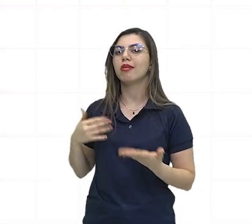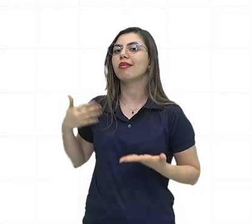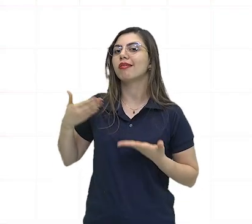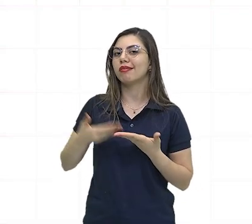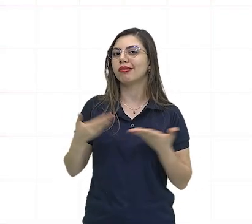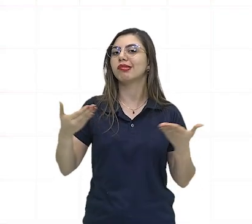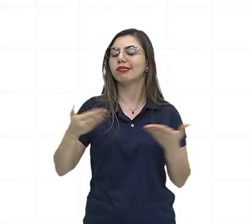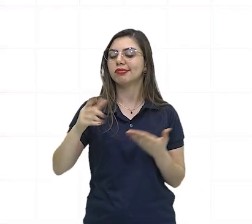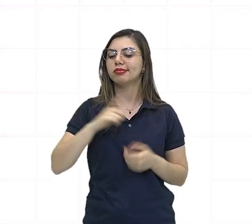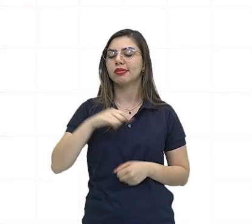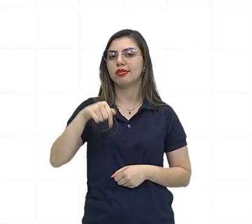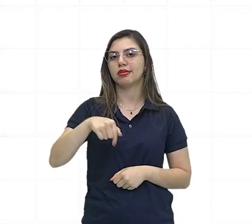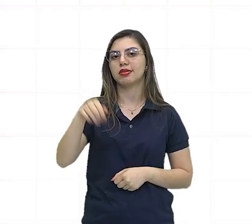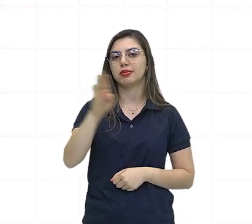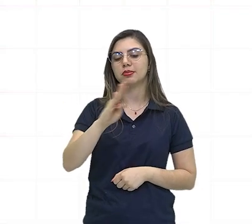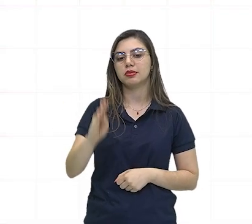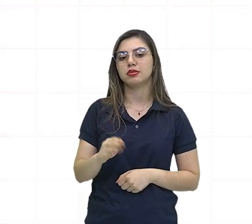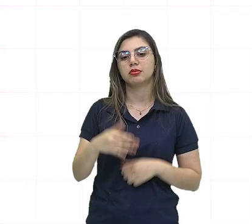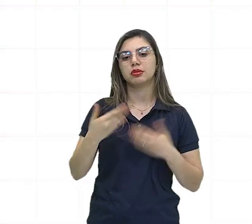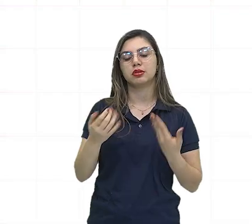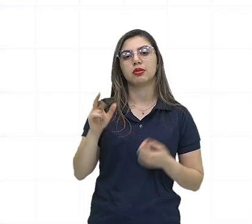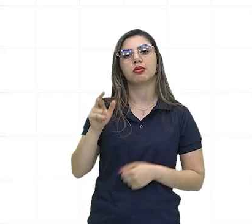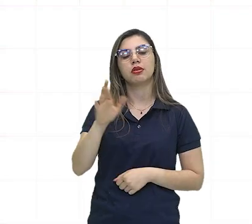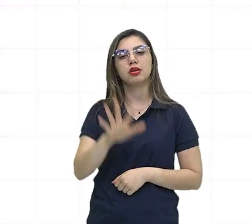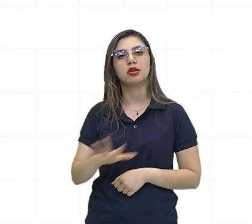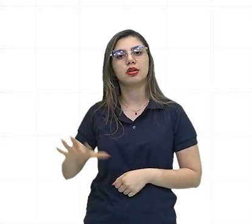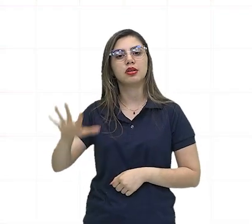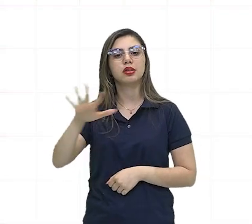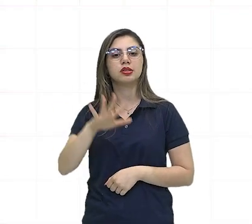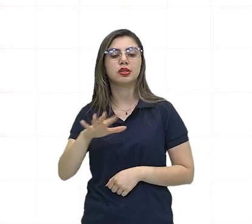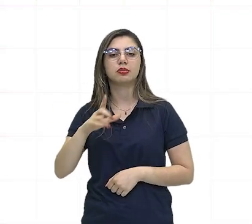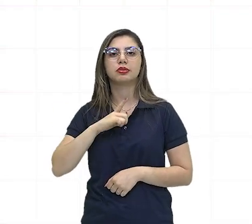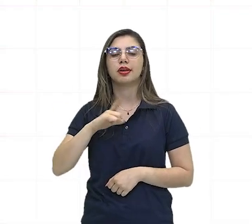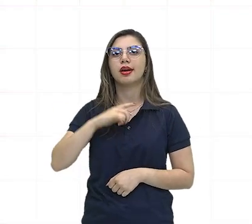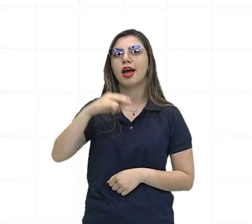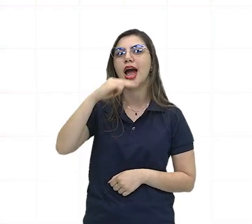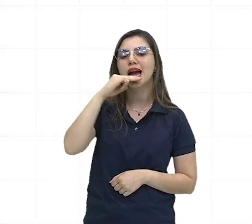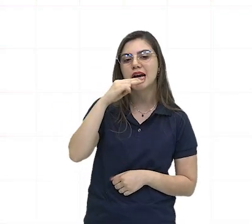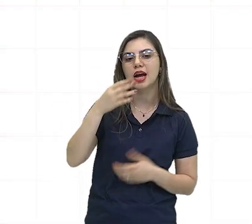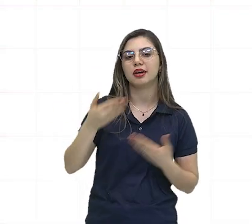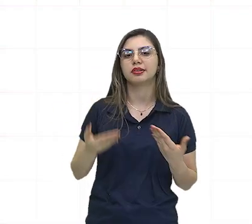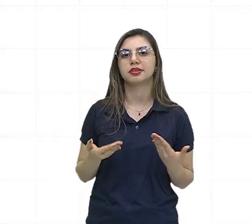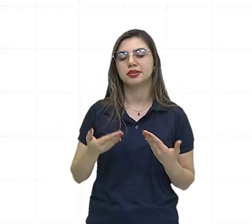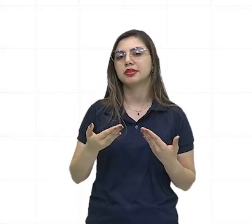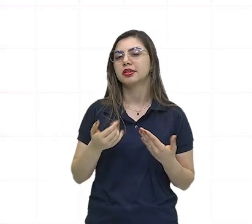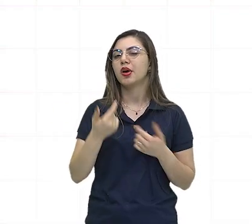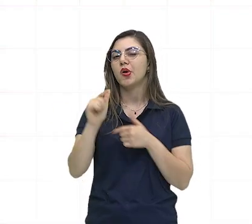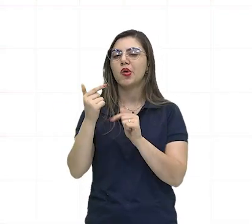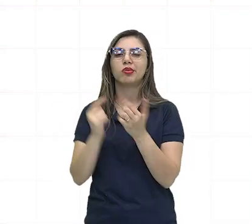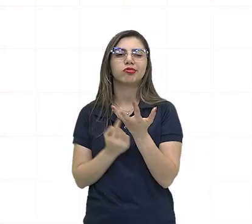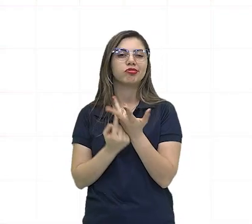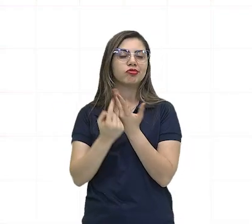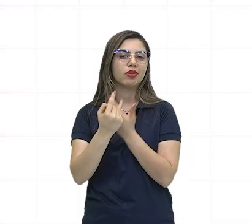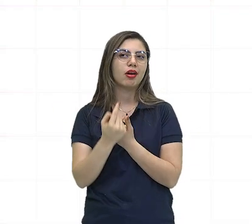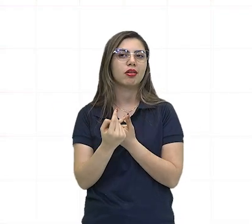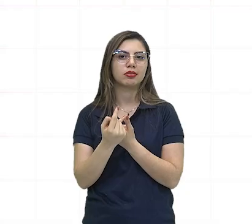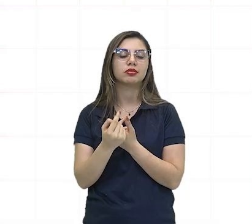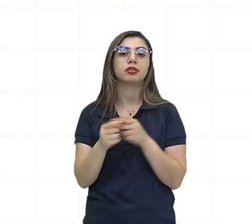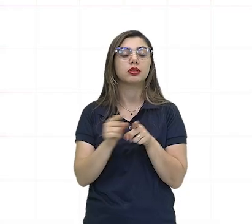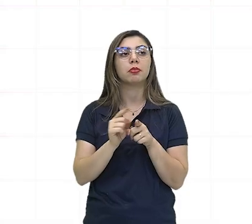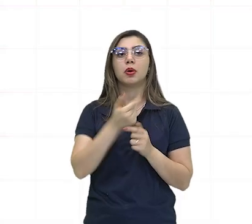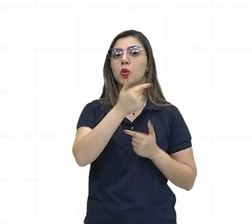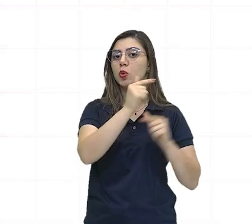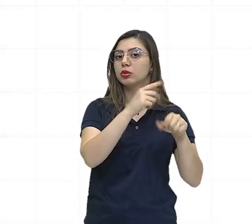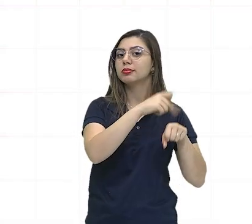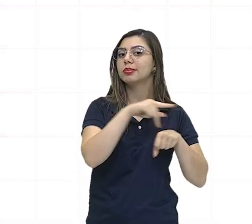no Brasil, em regiões que cultivam a cana-de-açúcar, além de outros países,